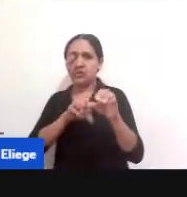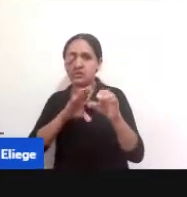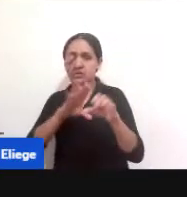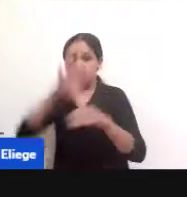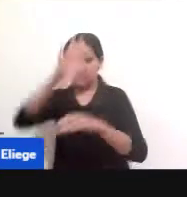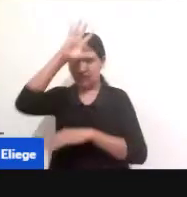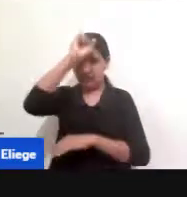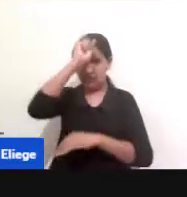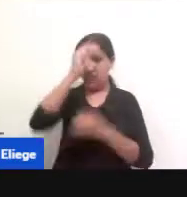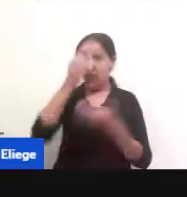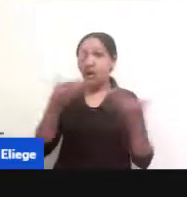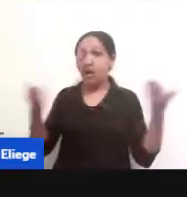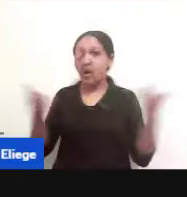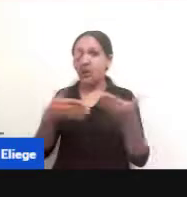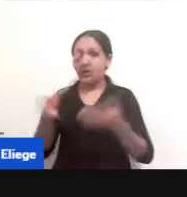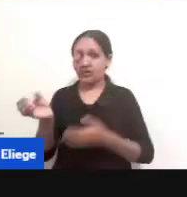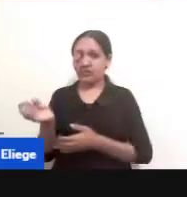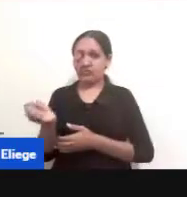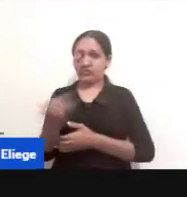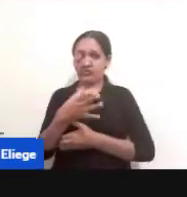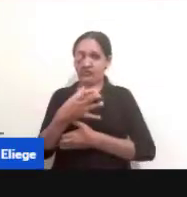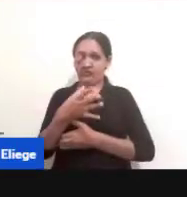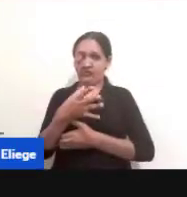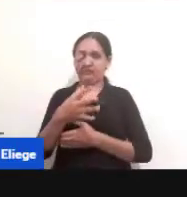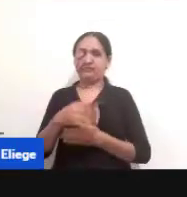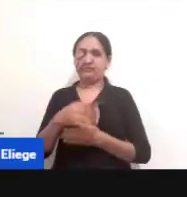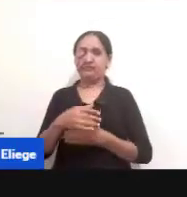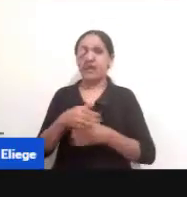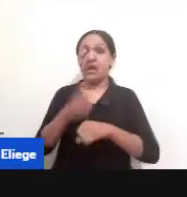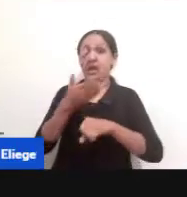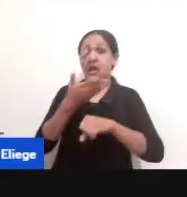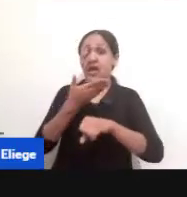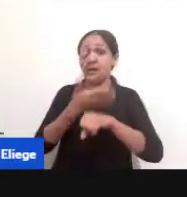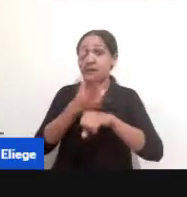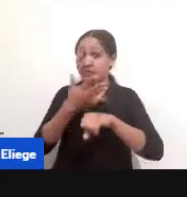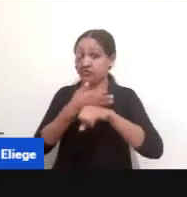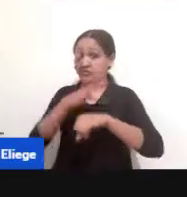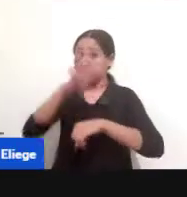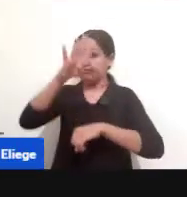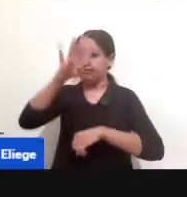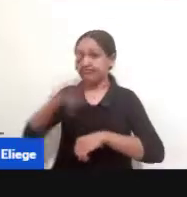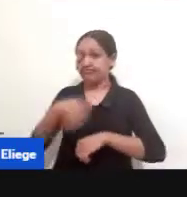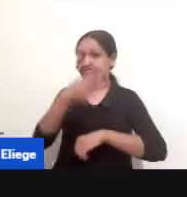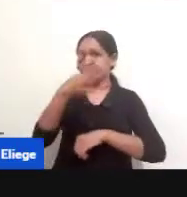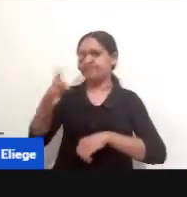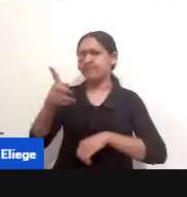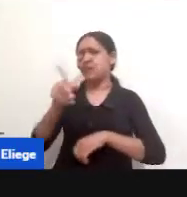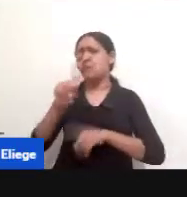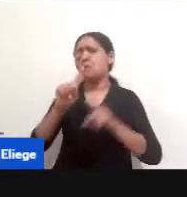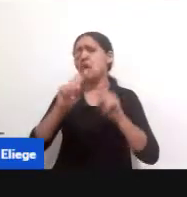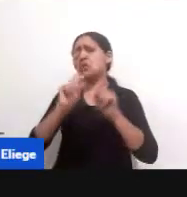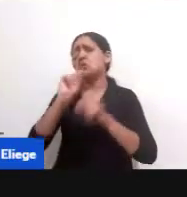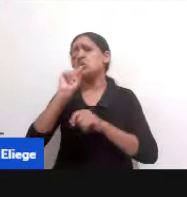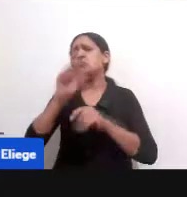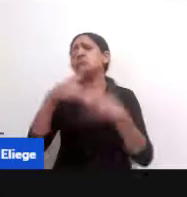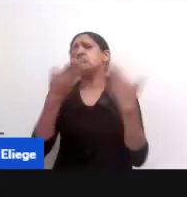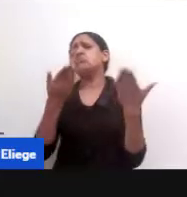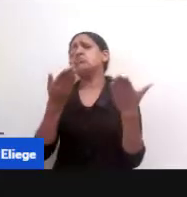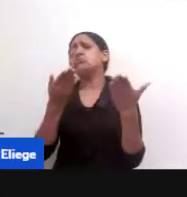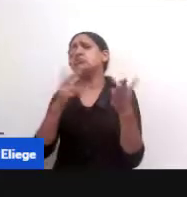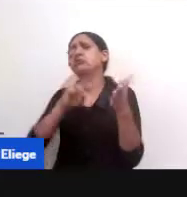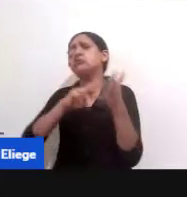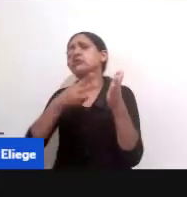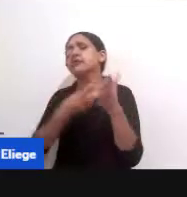novo momento, a prática escalonada. Então, o que é essa prática escalonada? A